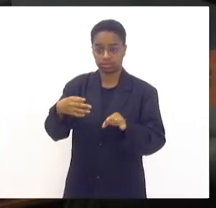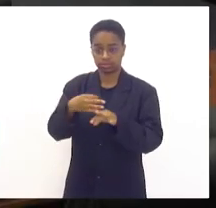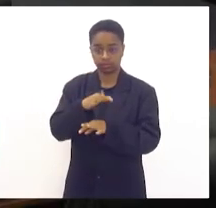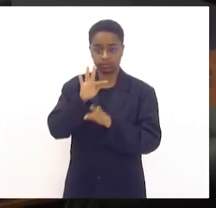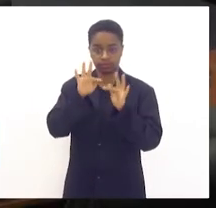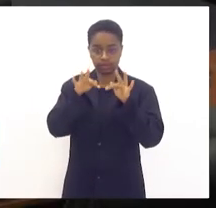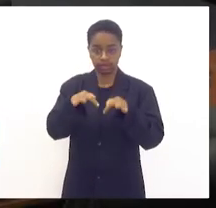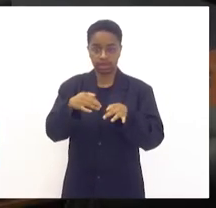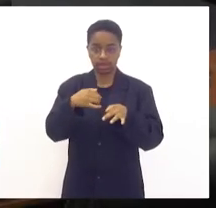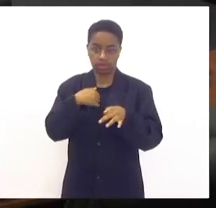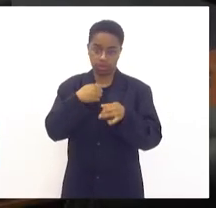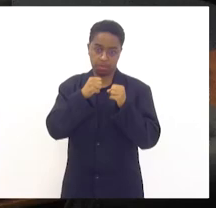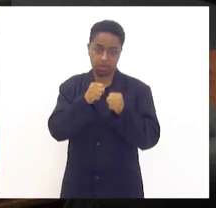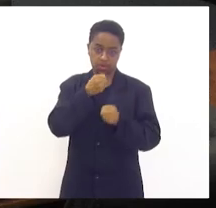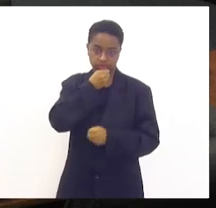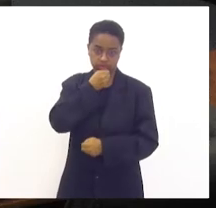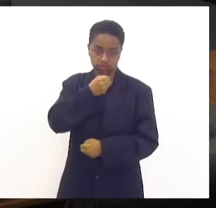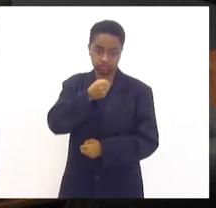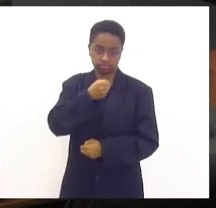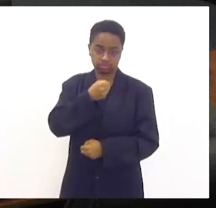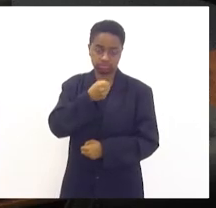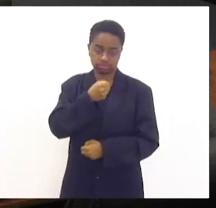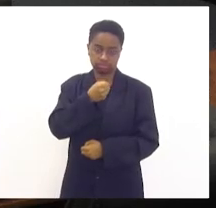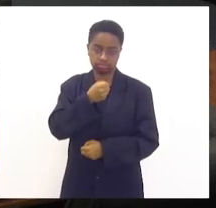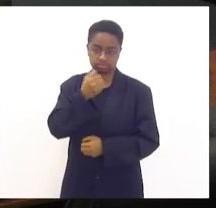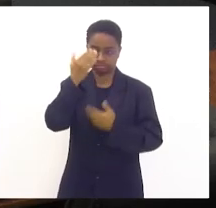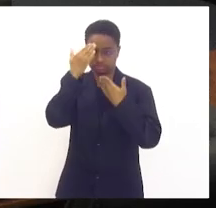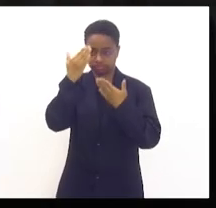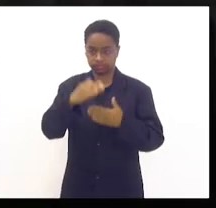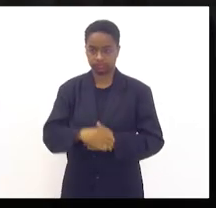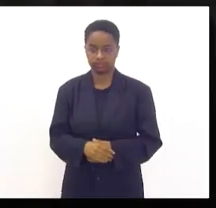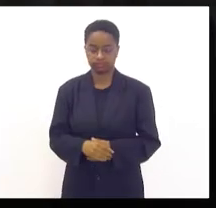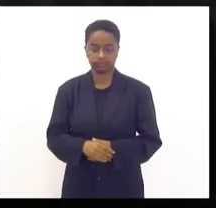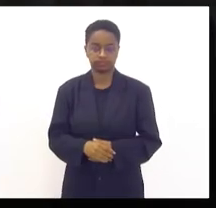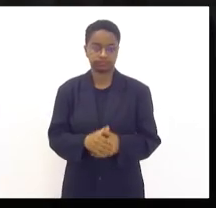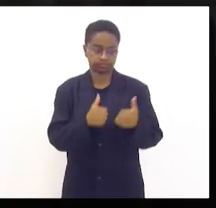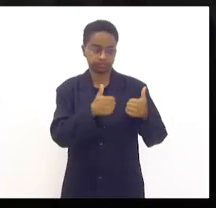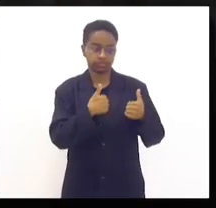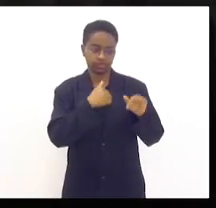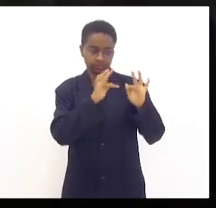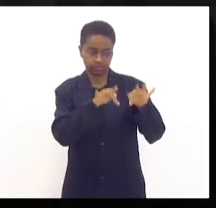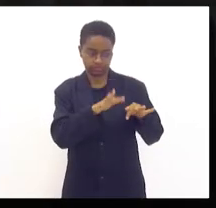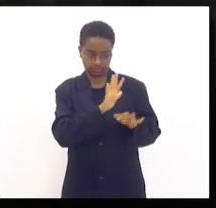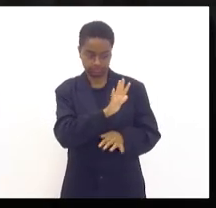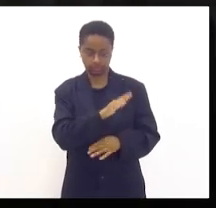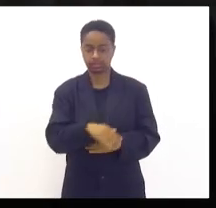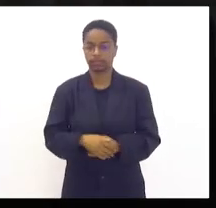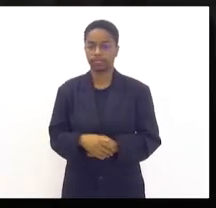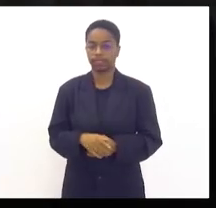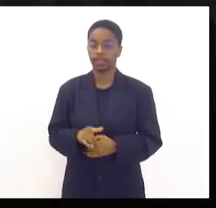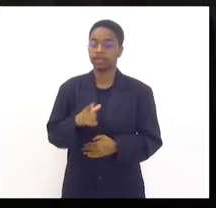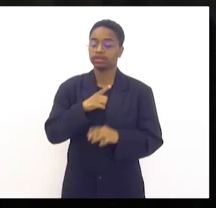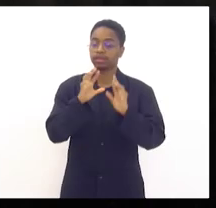de raciocínio, puder me dar uma parte, conceder uma parte, eu agradeço. Com certeza, deputado. Só acabar o raciocínio aqui. Fizemos uma reunião no gabinete do